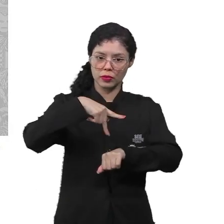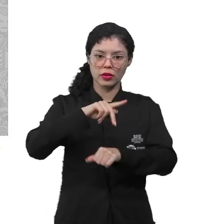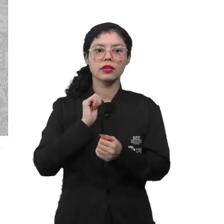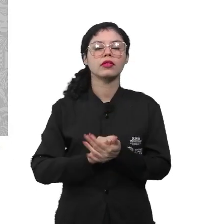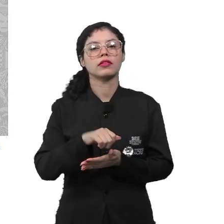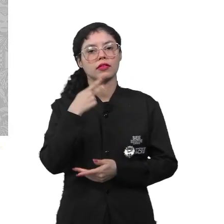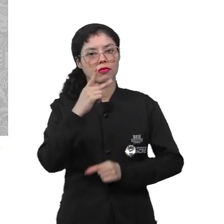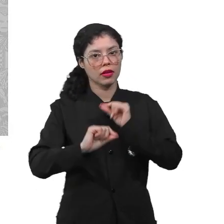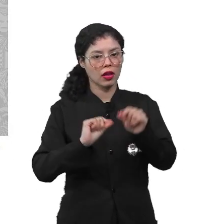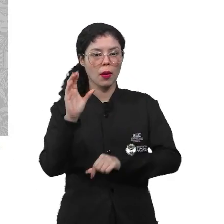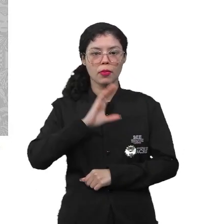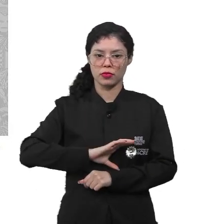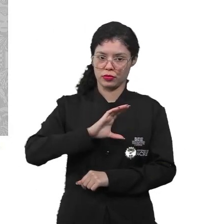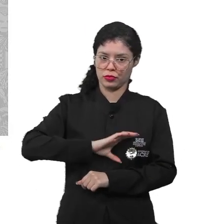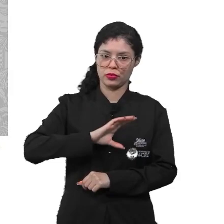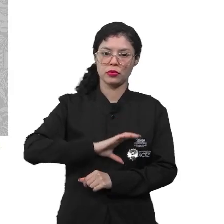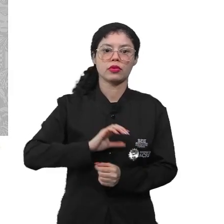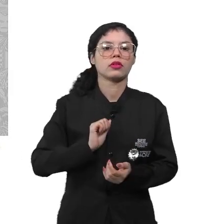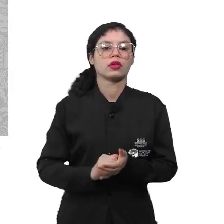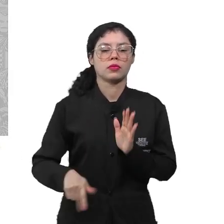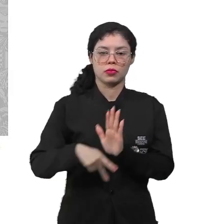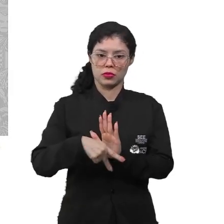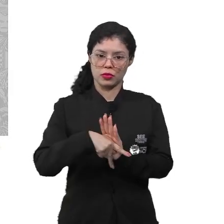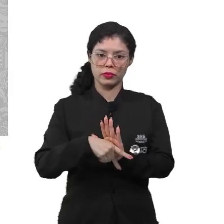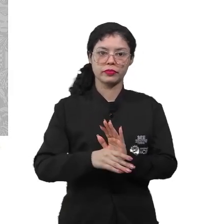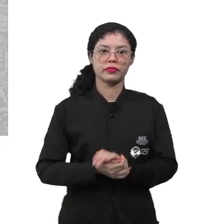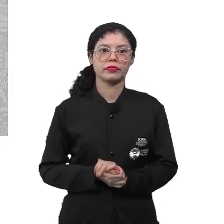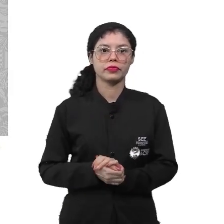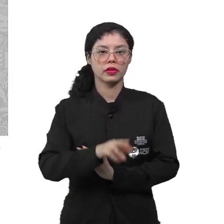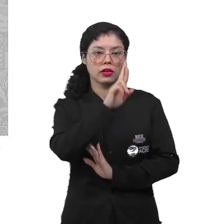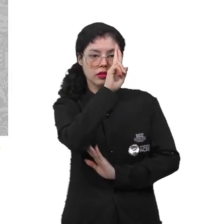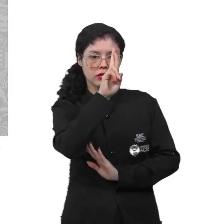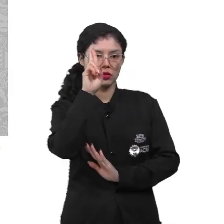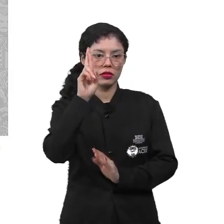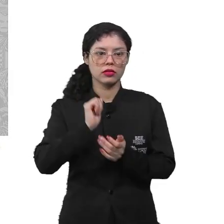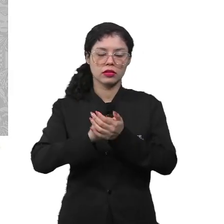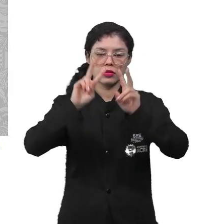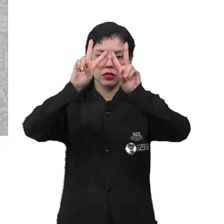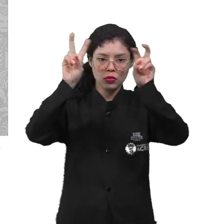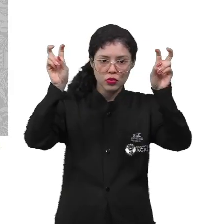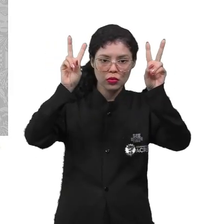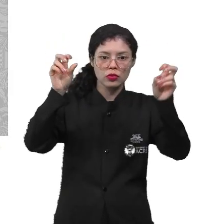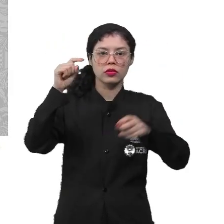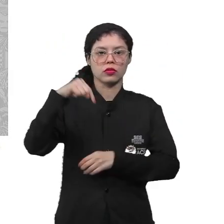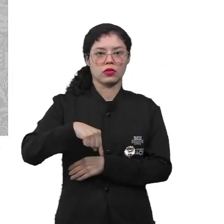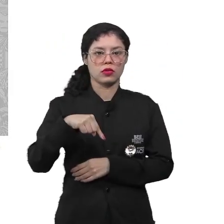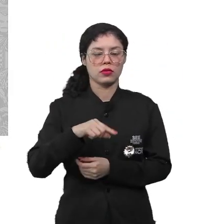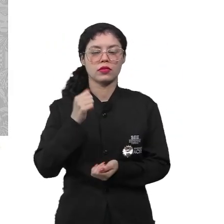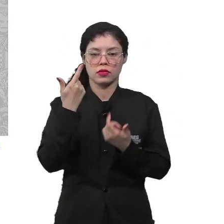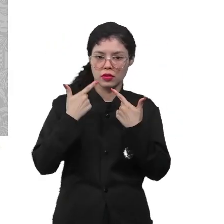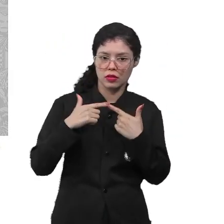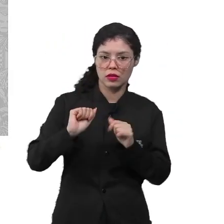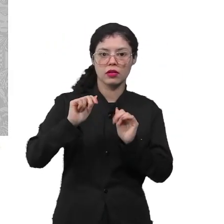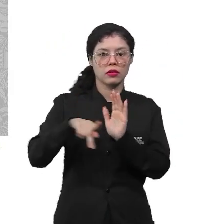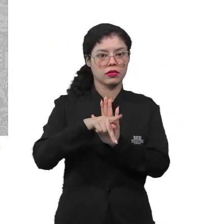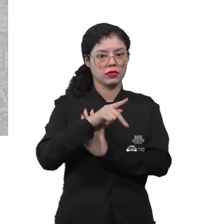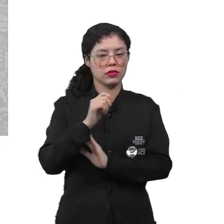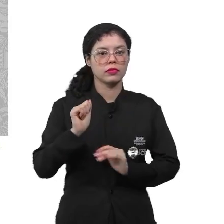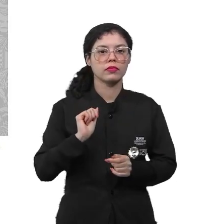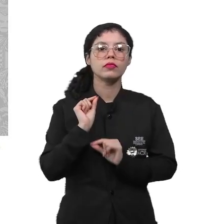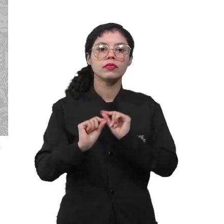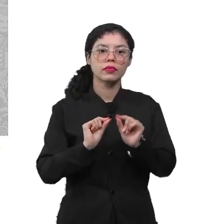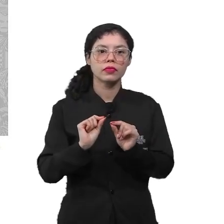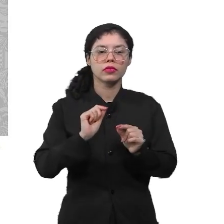que se fala a língua portuguesa oficialmente, o termo usado para esse tipo de linguagem é